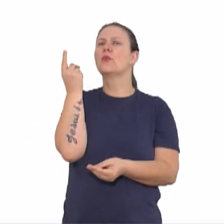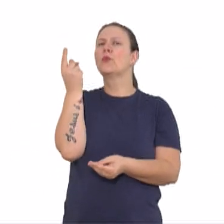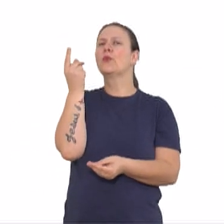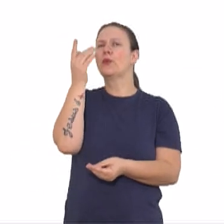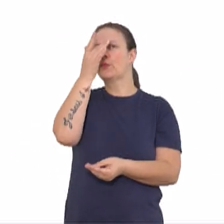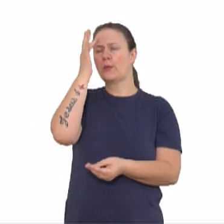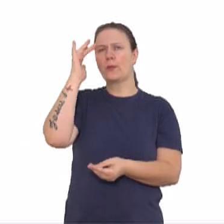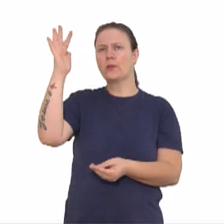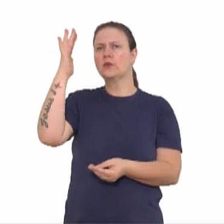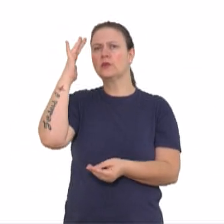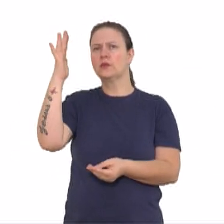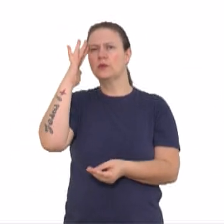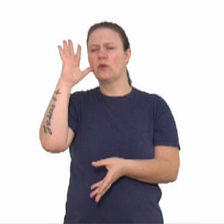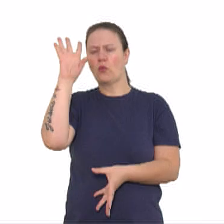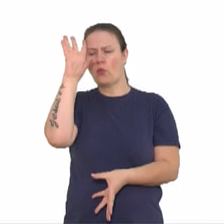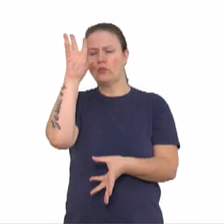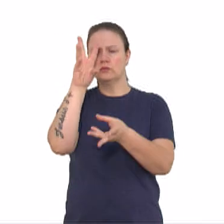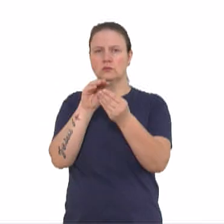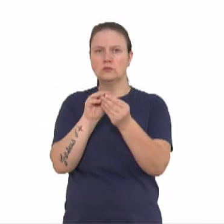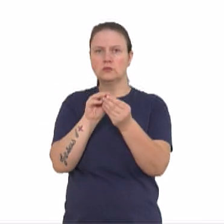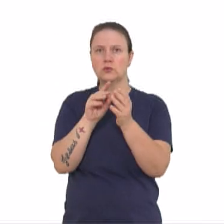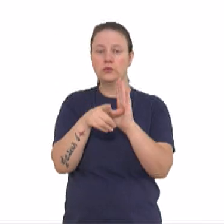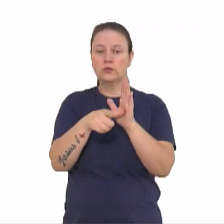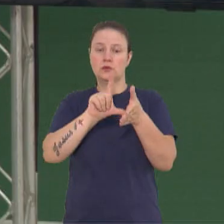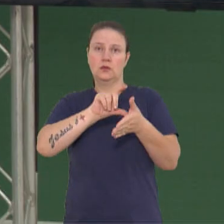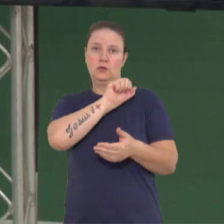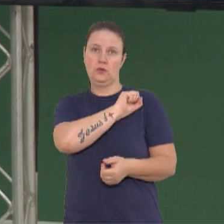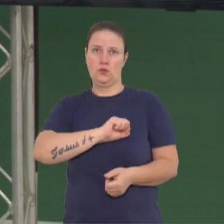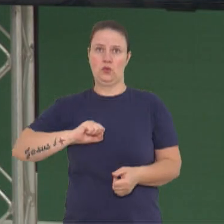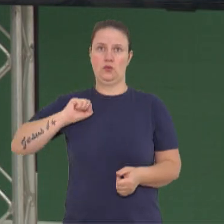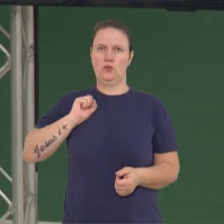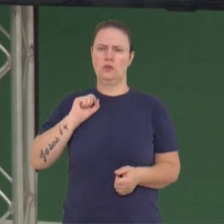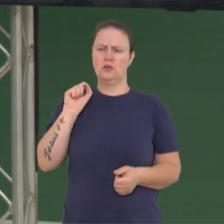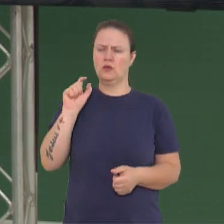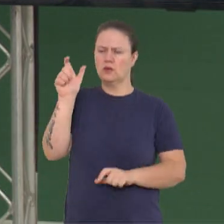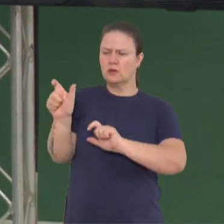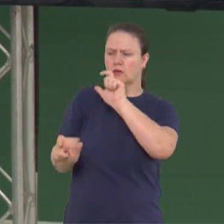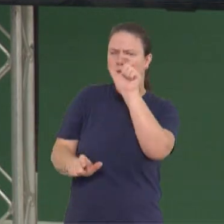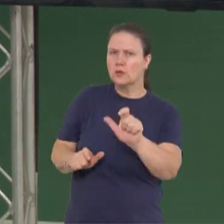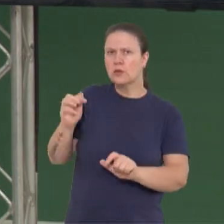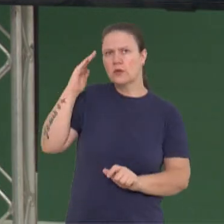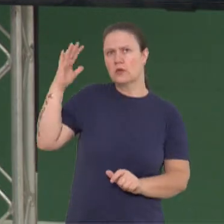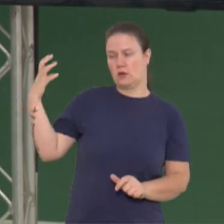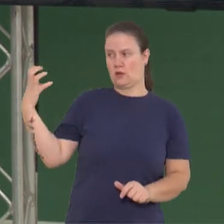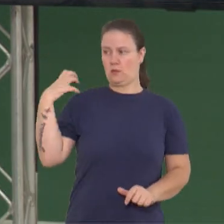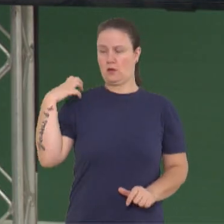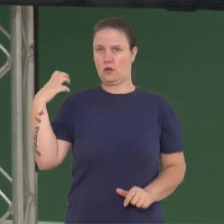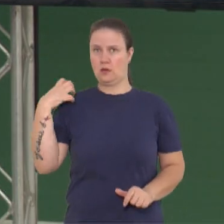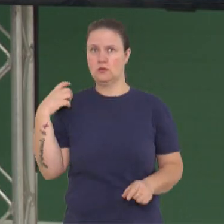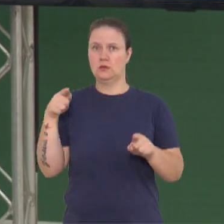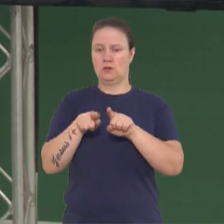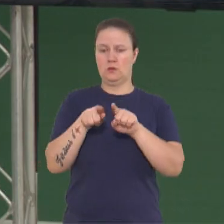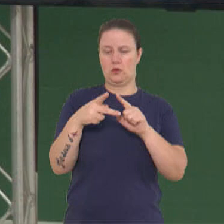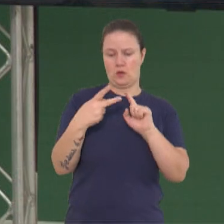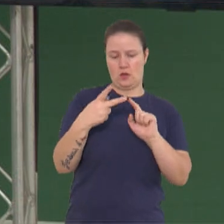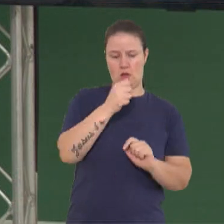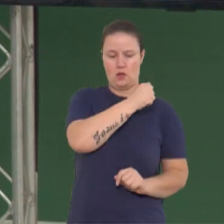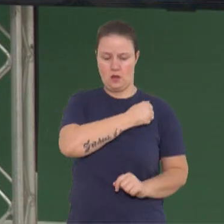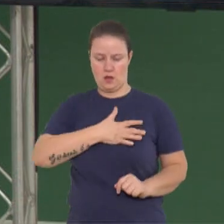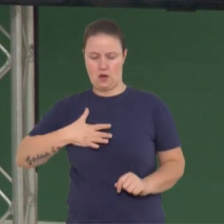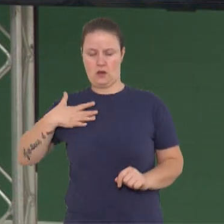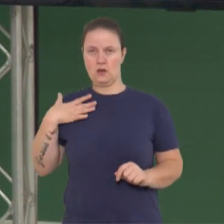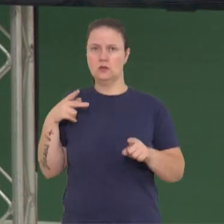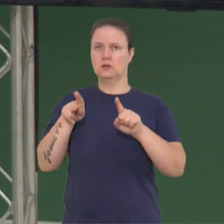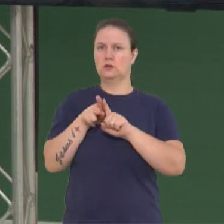entendiam os filósofos pré-socráticos. Quem são os antigos? Os filósofos antigos. Platão, Aristóteles, Diógenes Laércio,